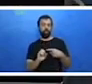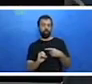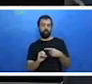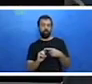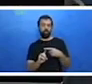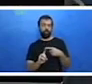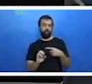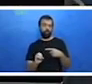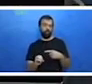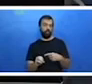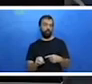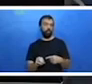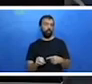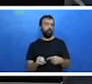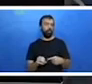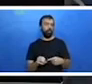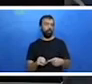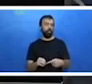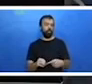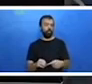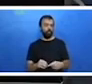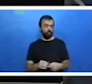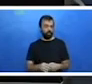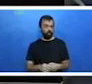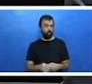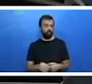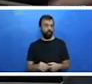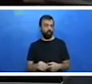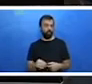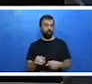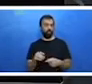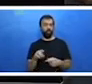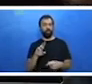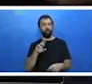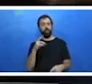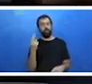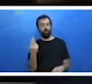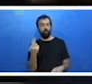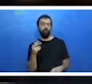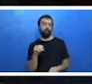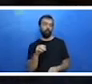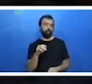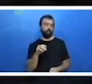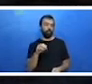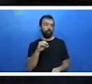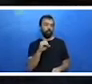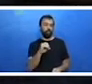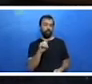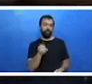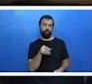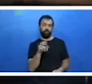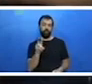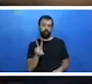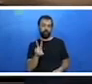2/10. A decimal e a escrita como se lê. Vocês vão fazer isso em todos, tá